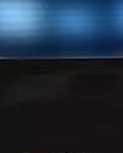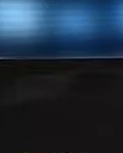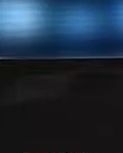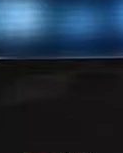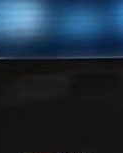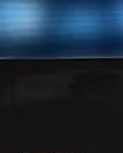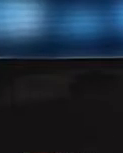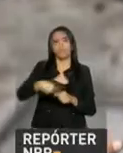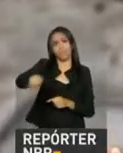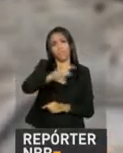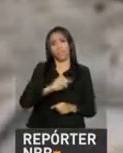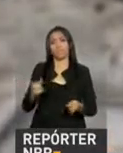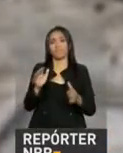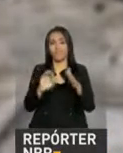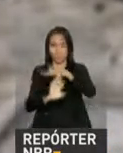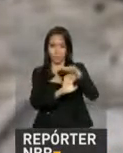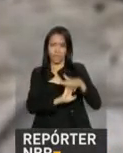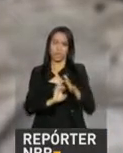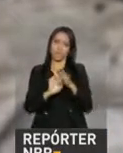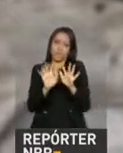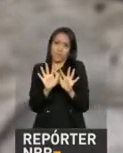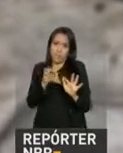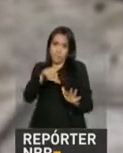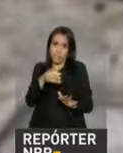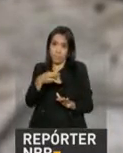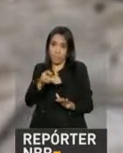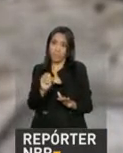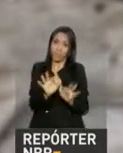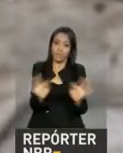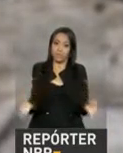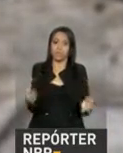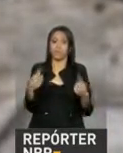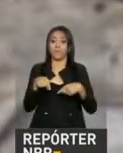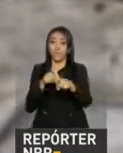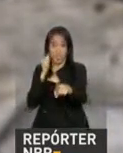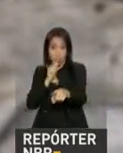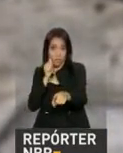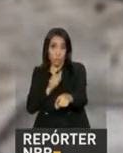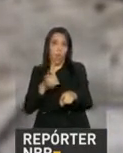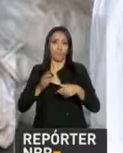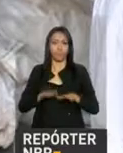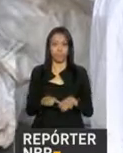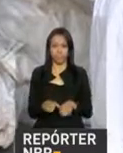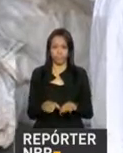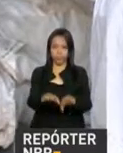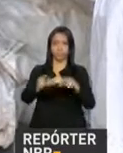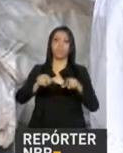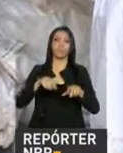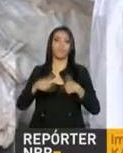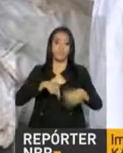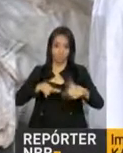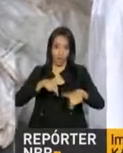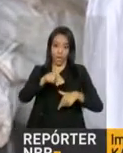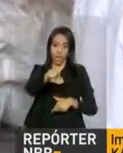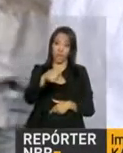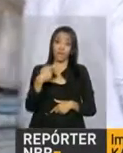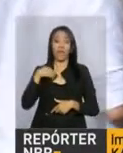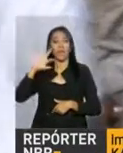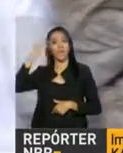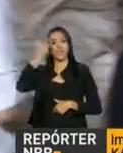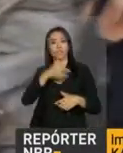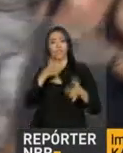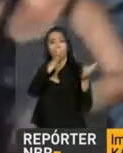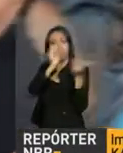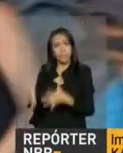informações o desemprego levou a costureira francisca para a reciclagem mas foi o faro para o